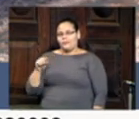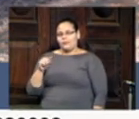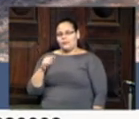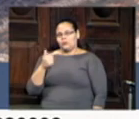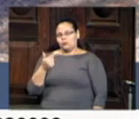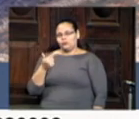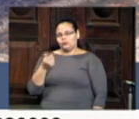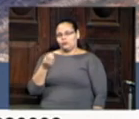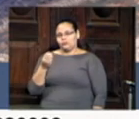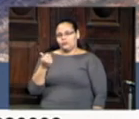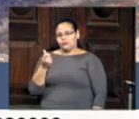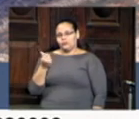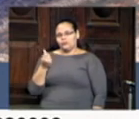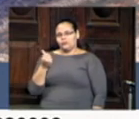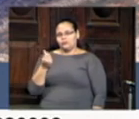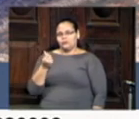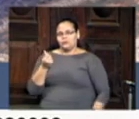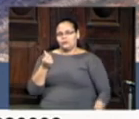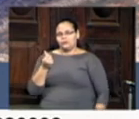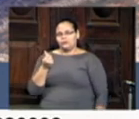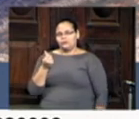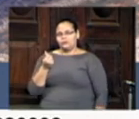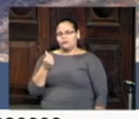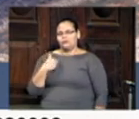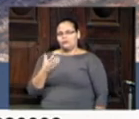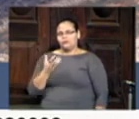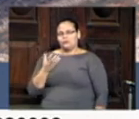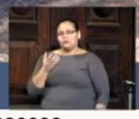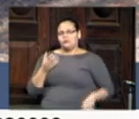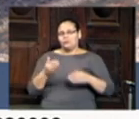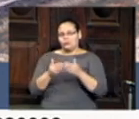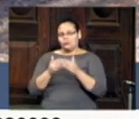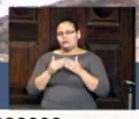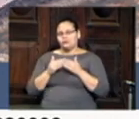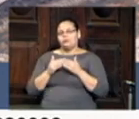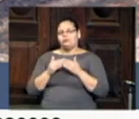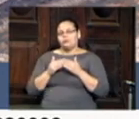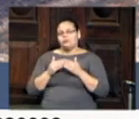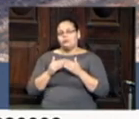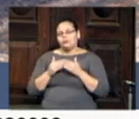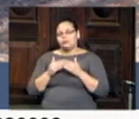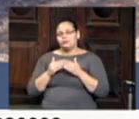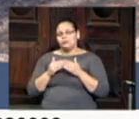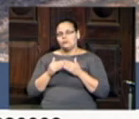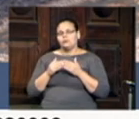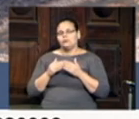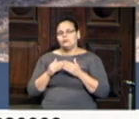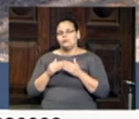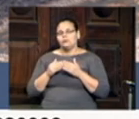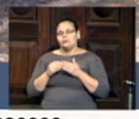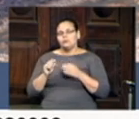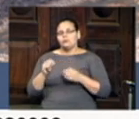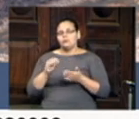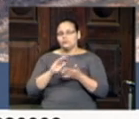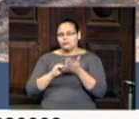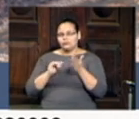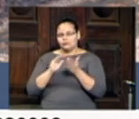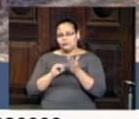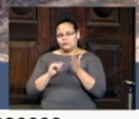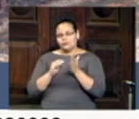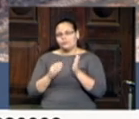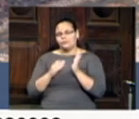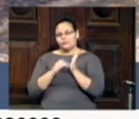173/2016, que eu queria pedir a gentileza que fosse retirado da